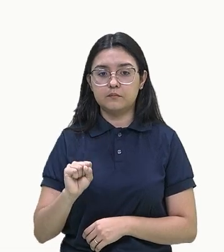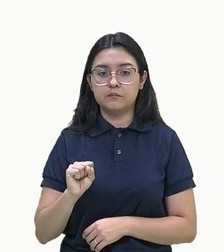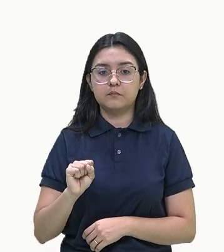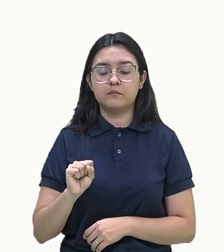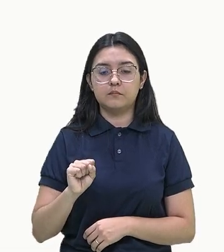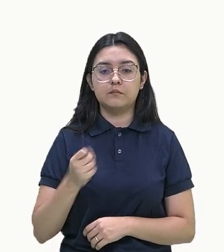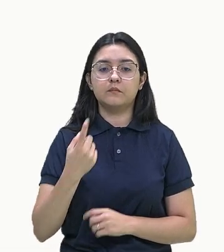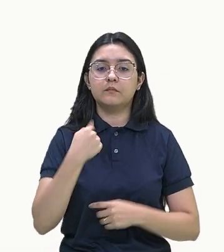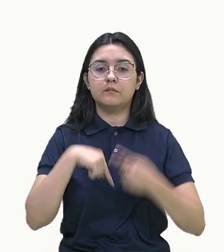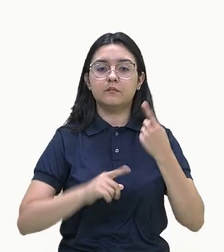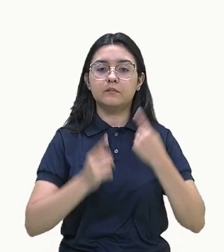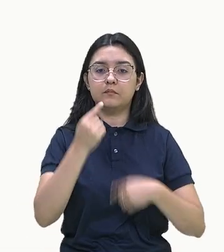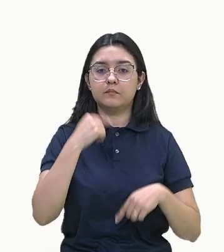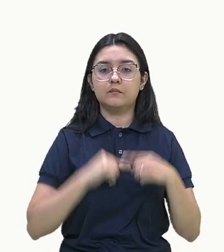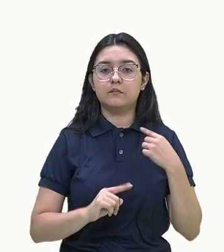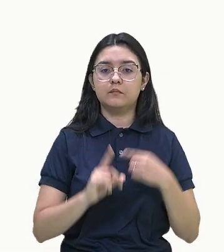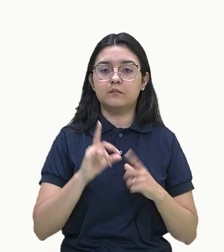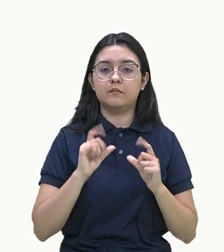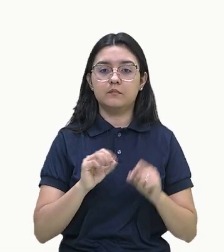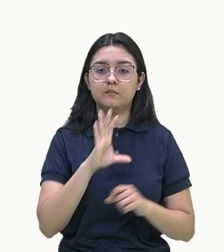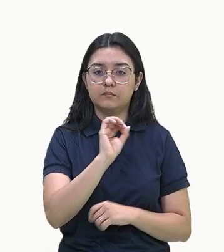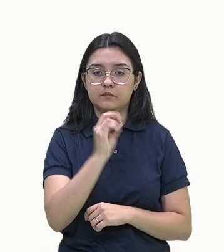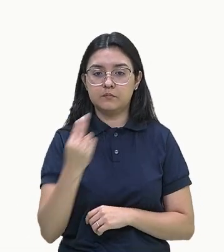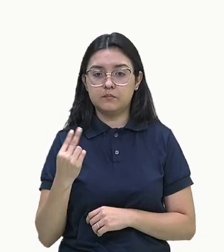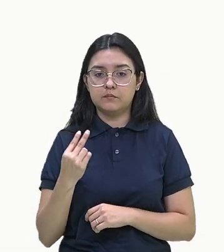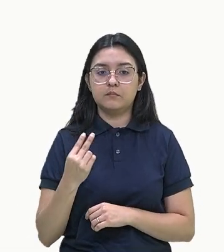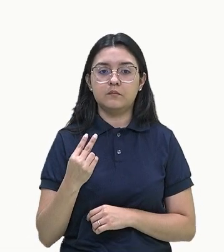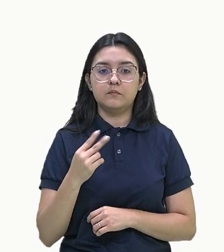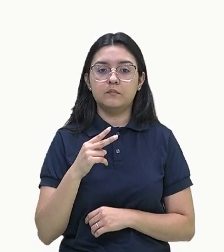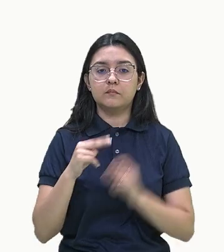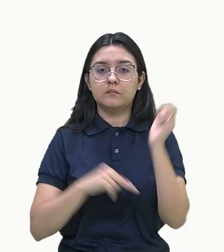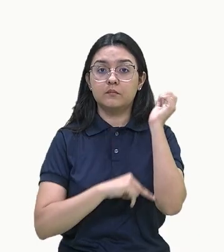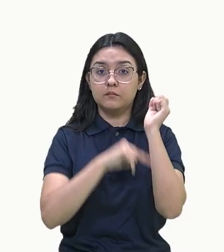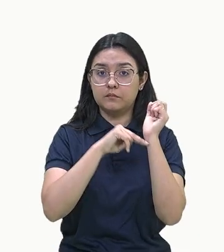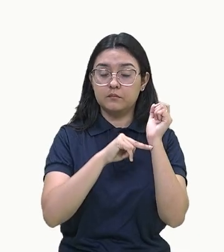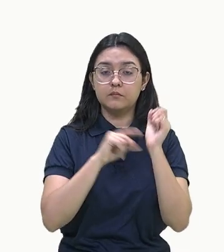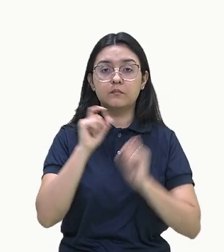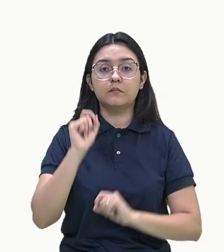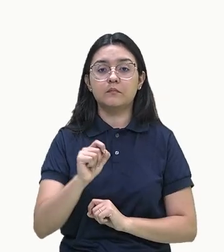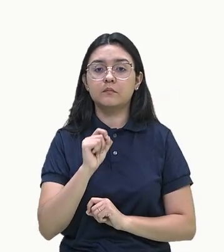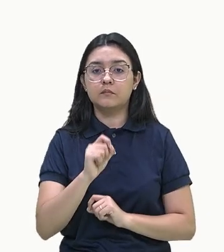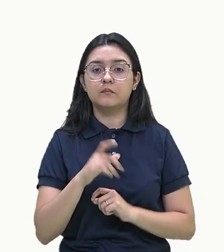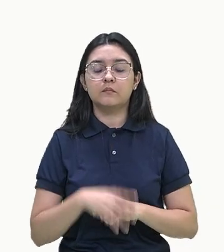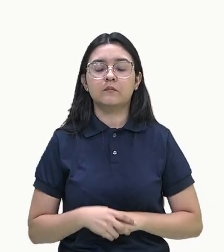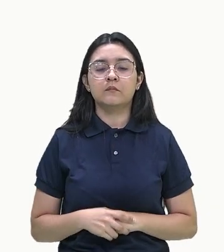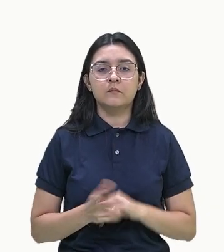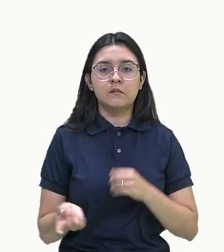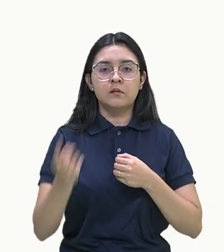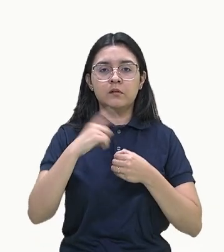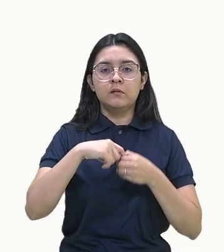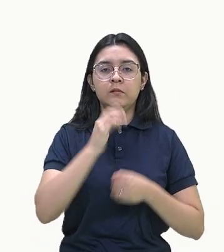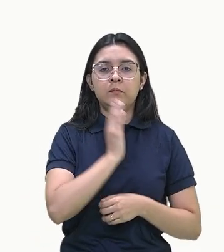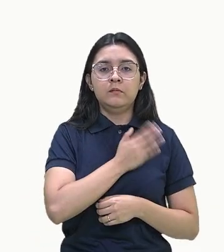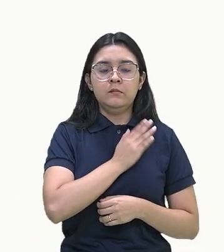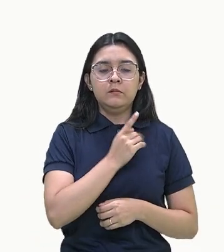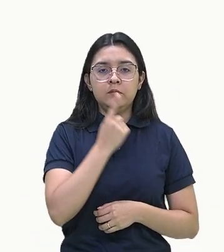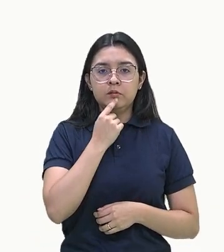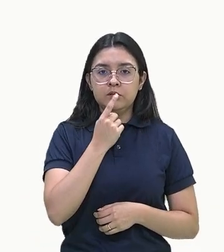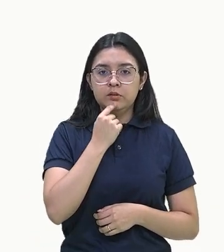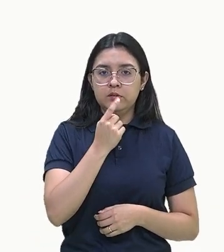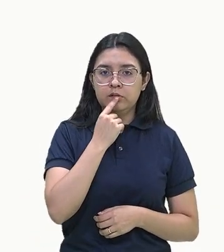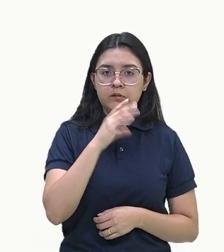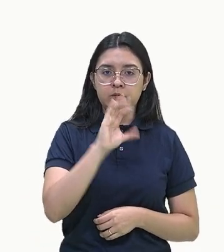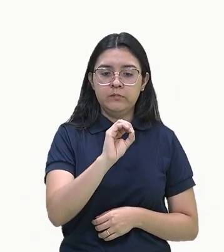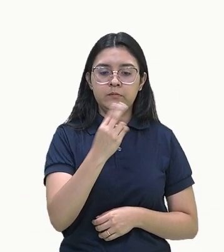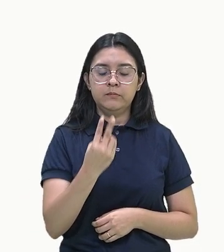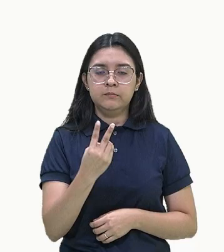transportar sangue rico em oxigênio, e as veias que vão trazer de volta para o coração um